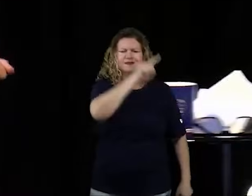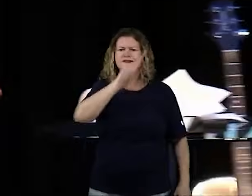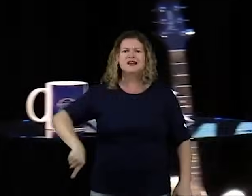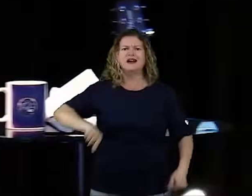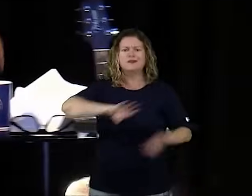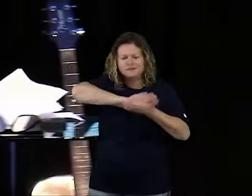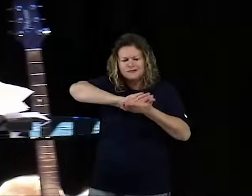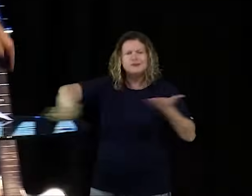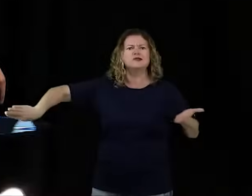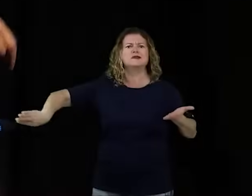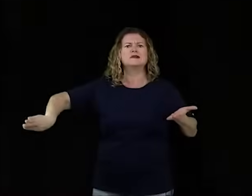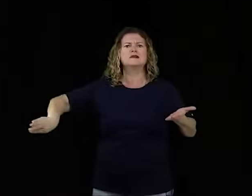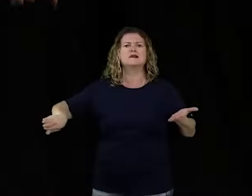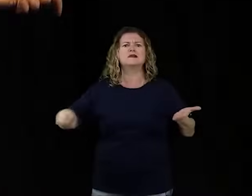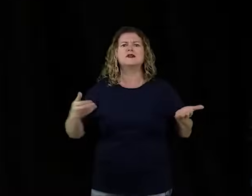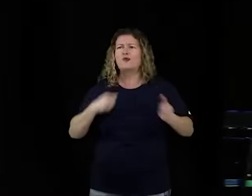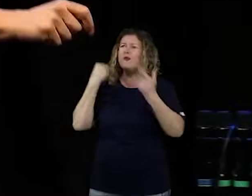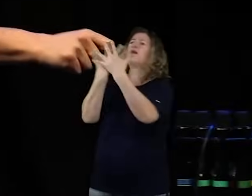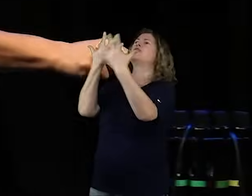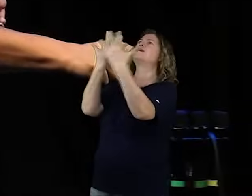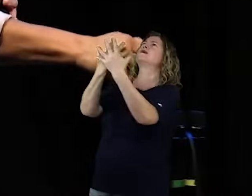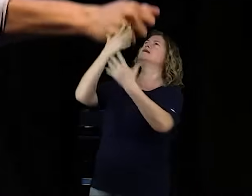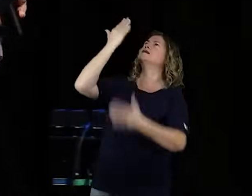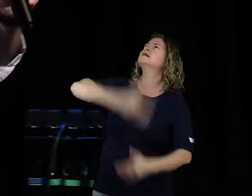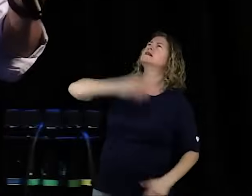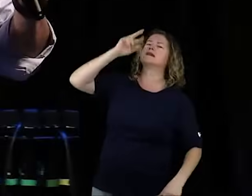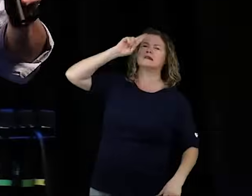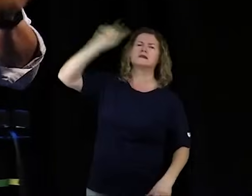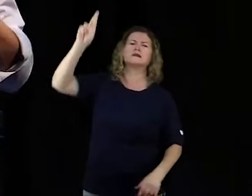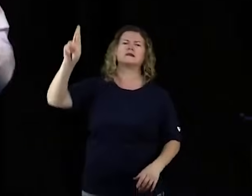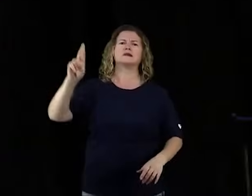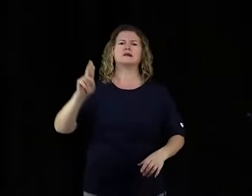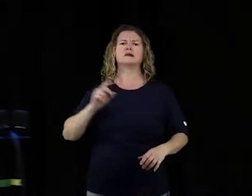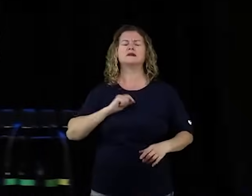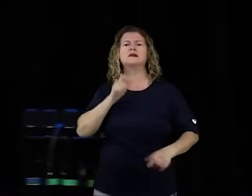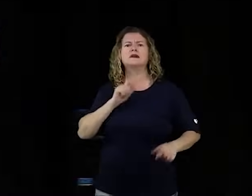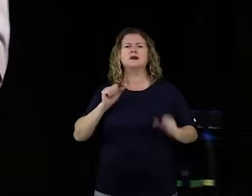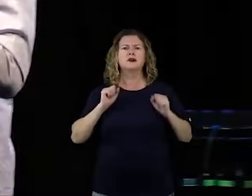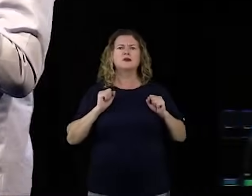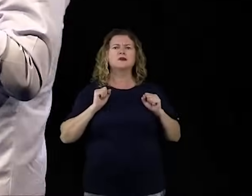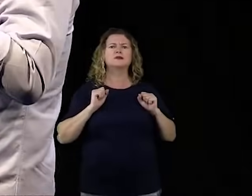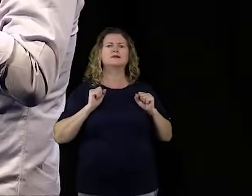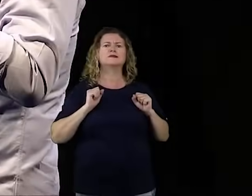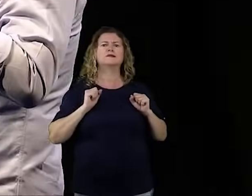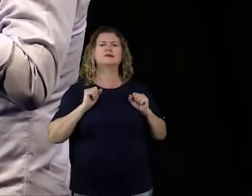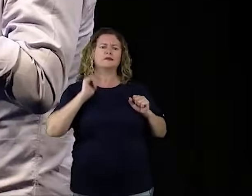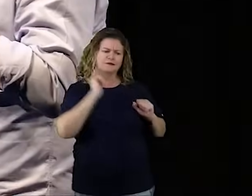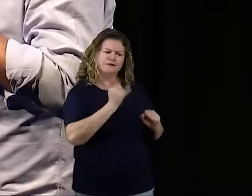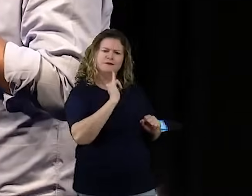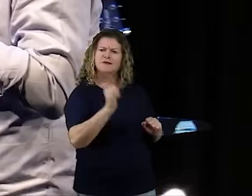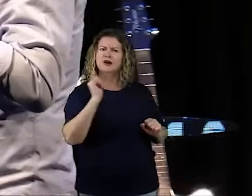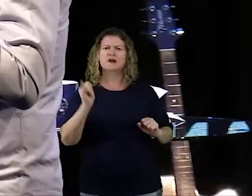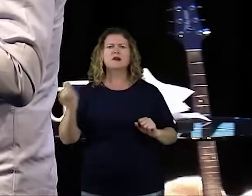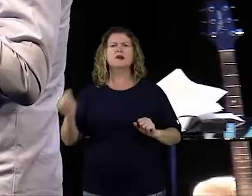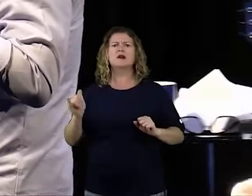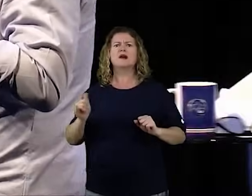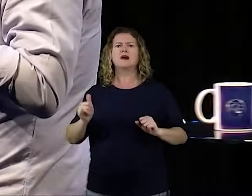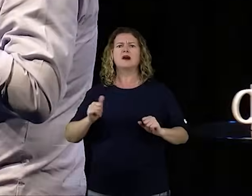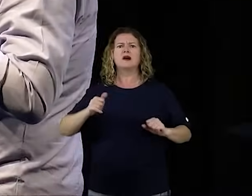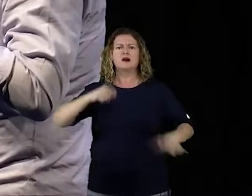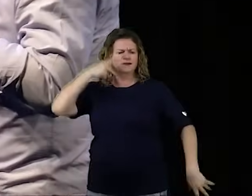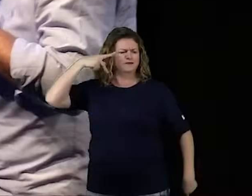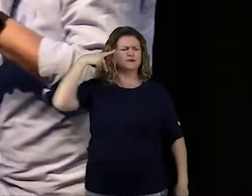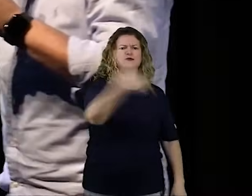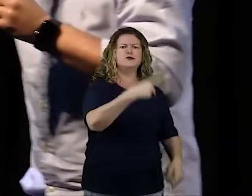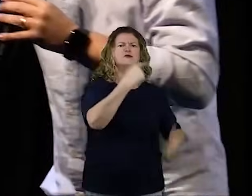palavras eu confesso diante do Senhor e eu lanço sobre essas palavras o poder do sangue da cruz em